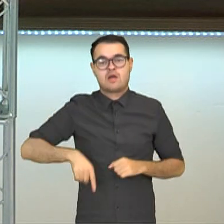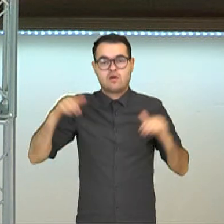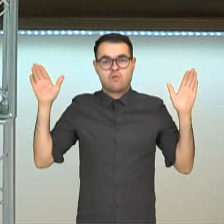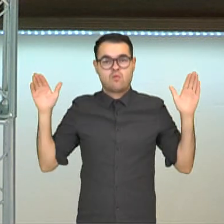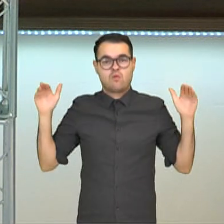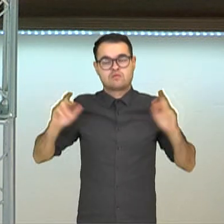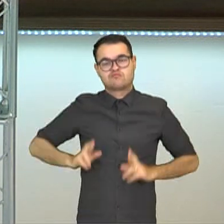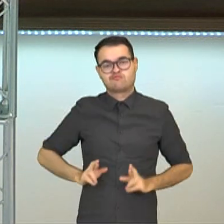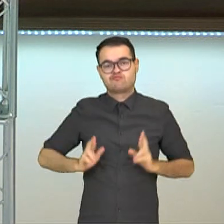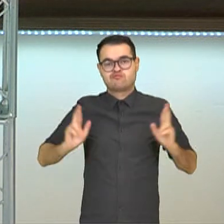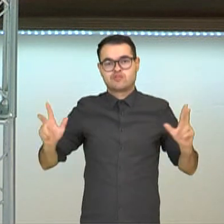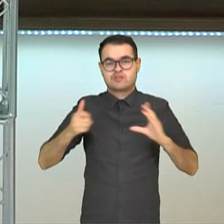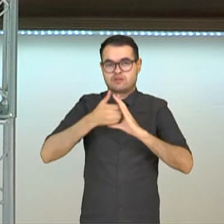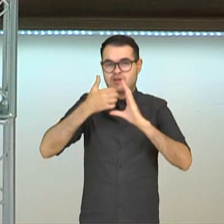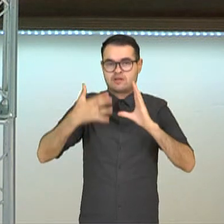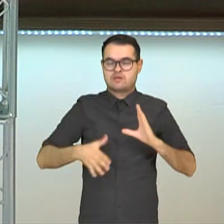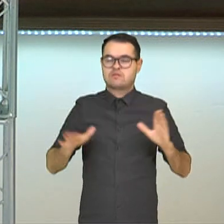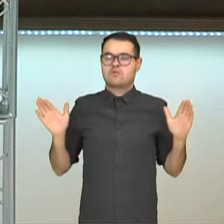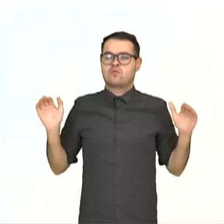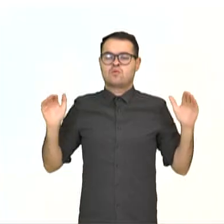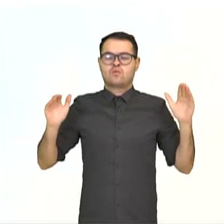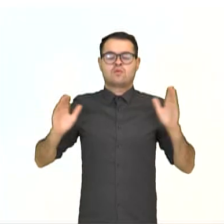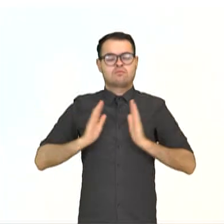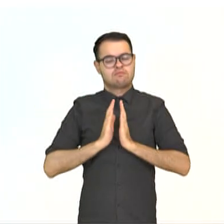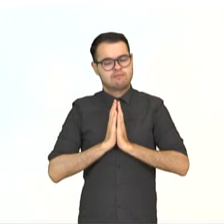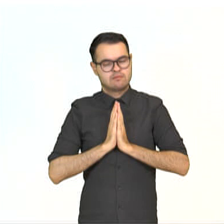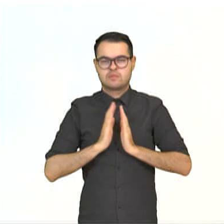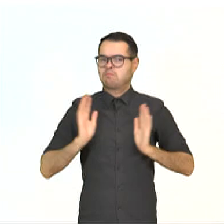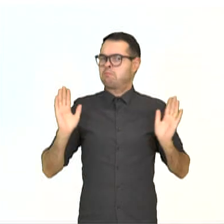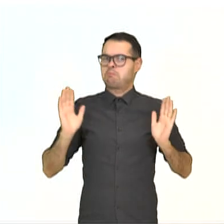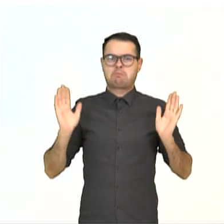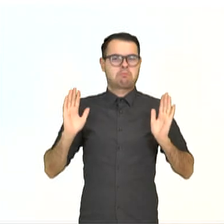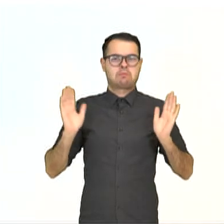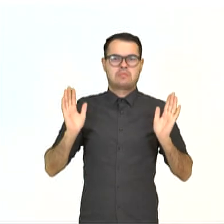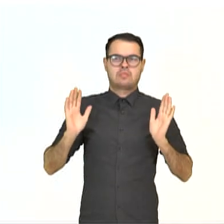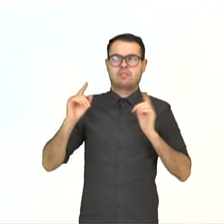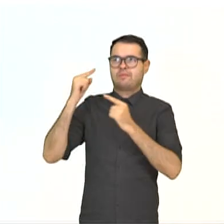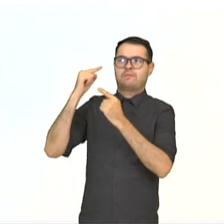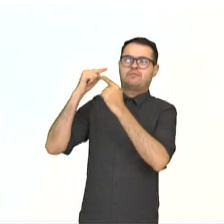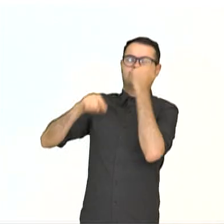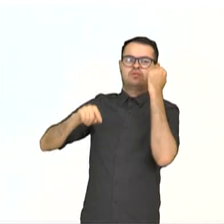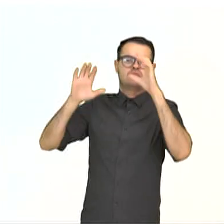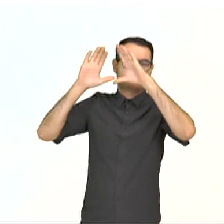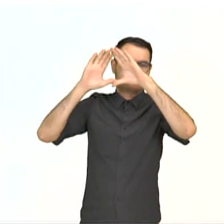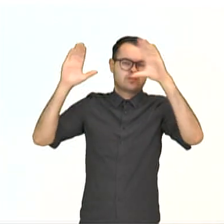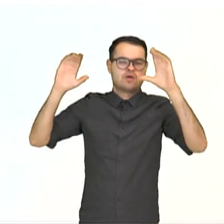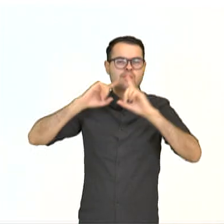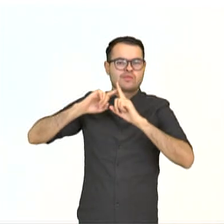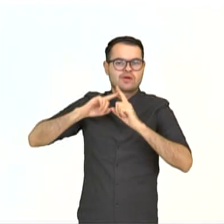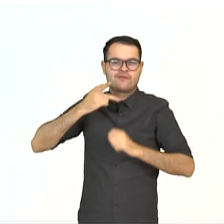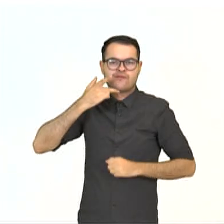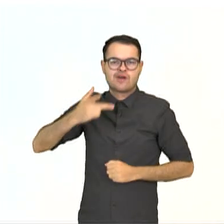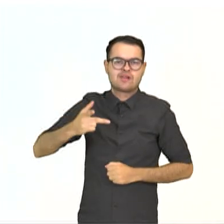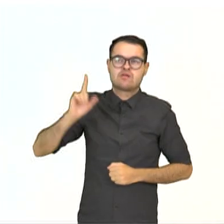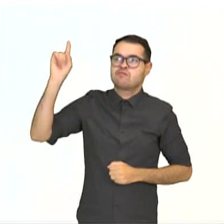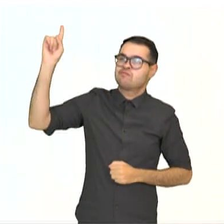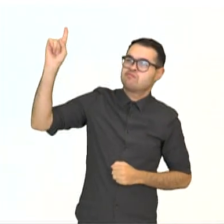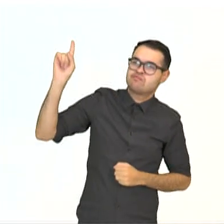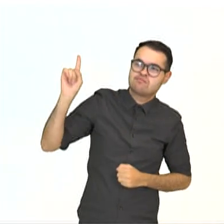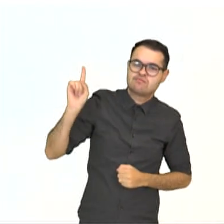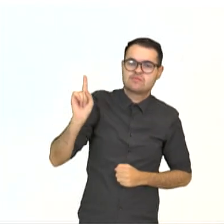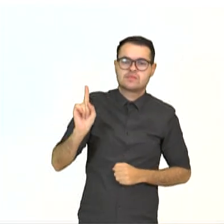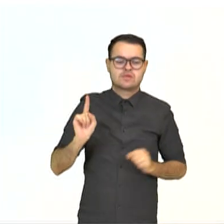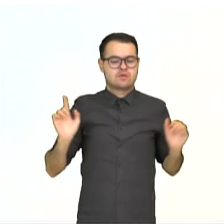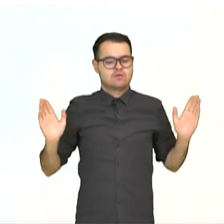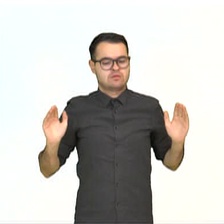que não possui características angelicais, geralmente atribuídas aos seres celestiais. Porque quando se diz que um anjo veio e